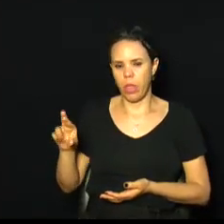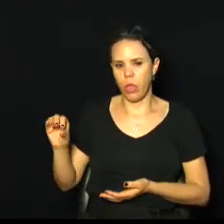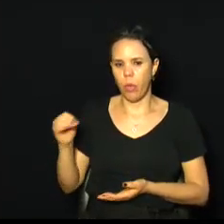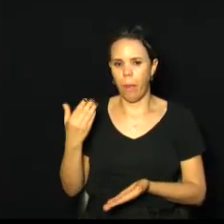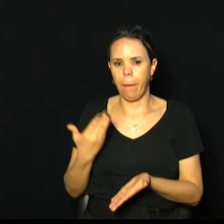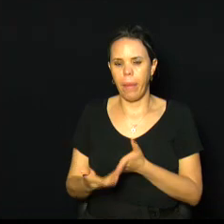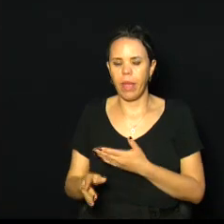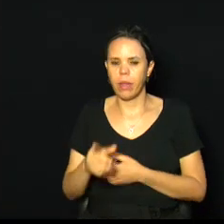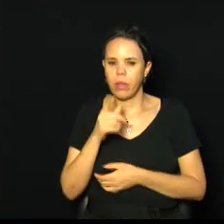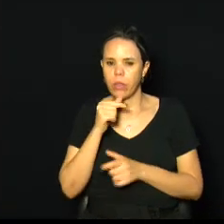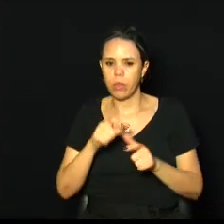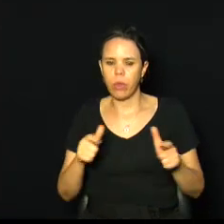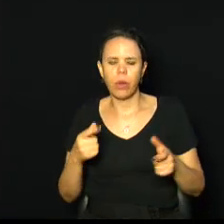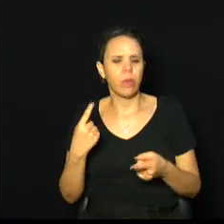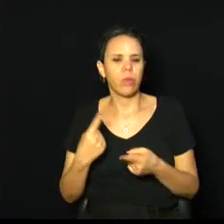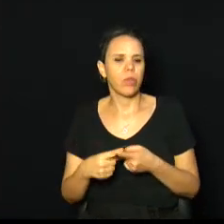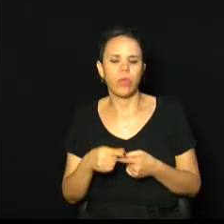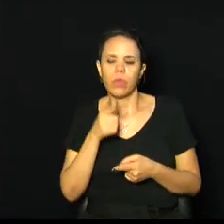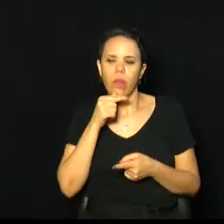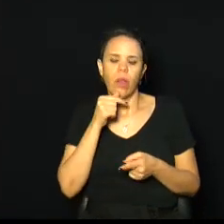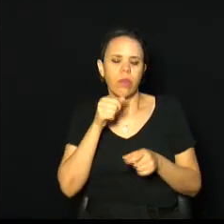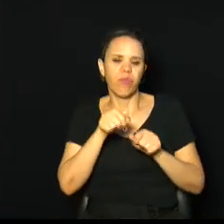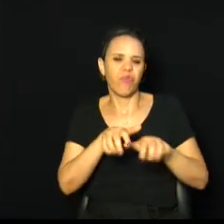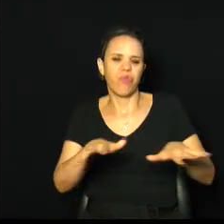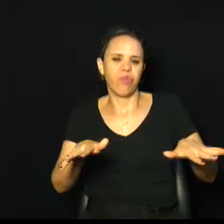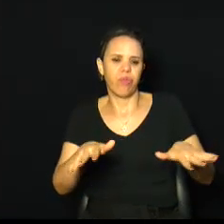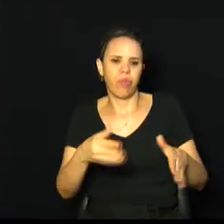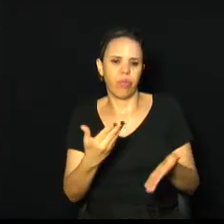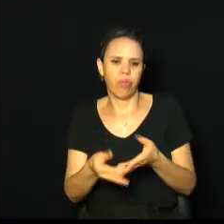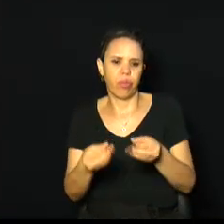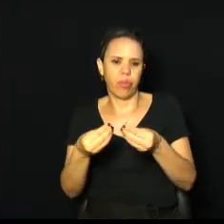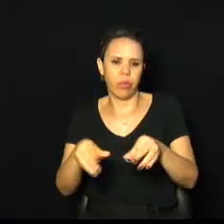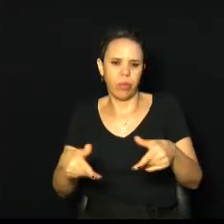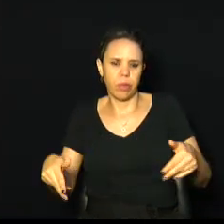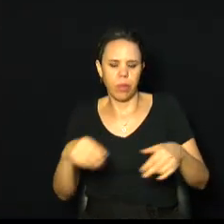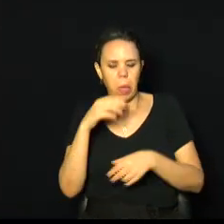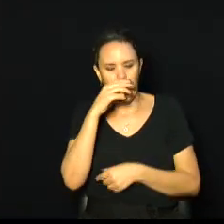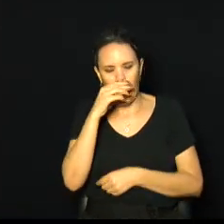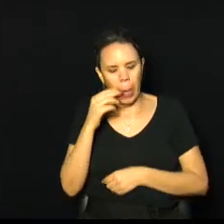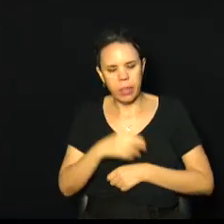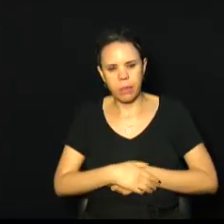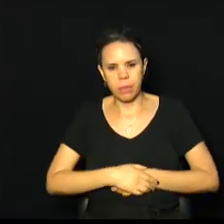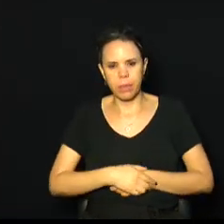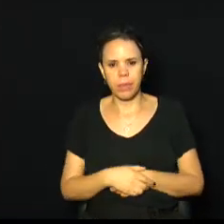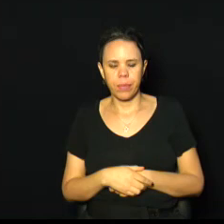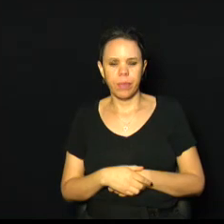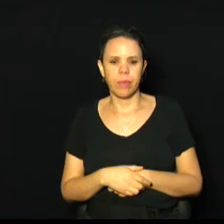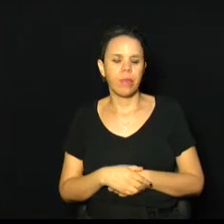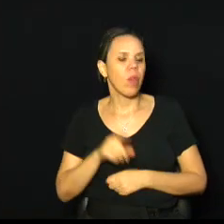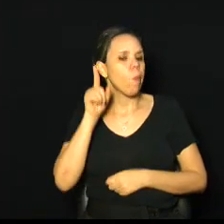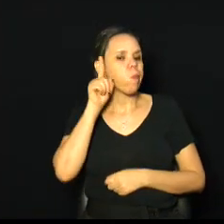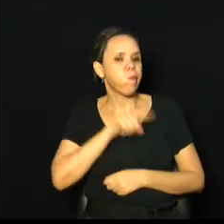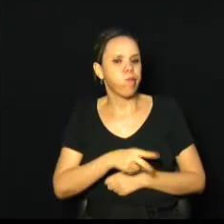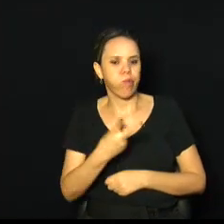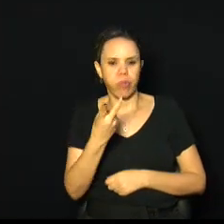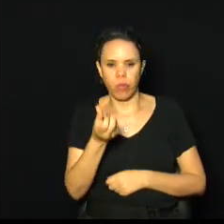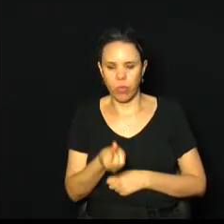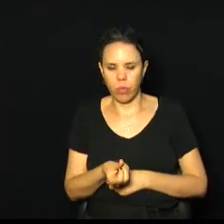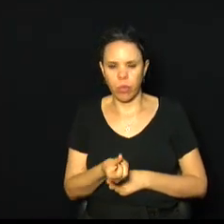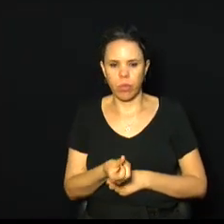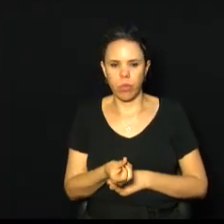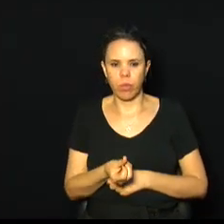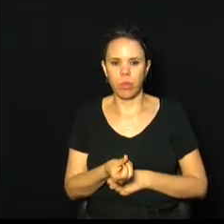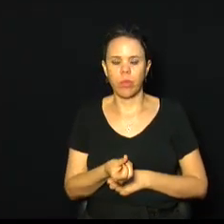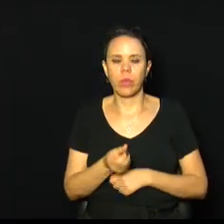perda, e por vazamentos, etc. e tal. Né? A Americana tem 26, Atibaia